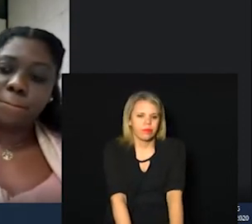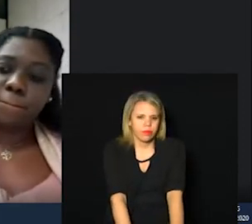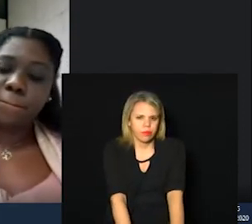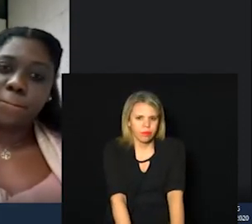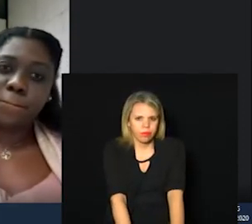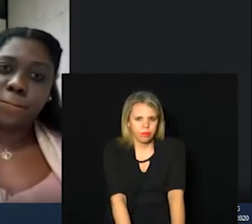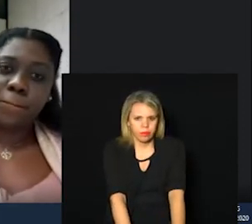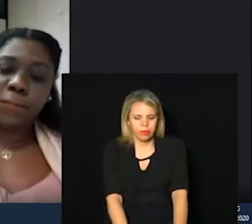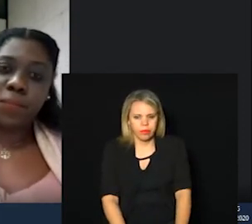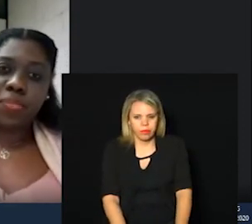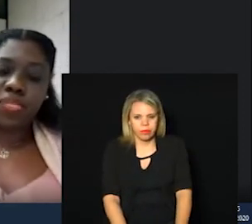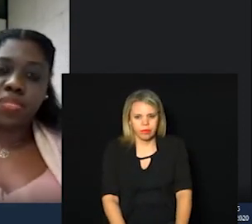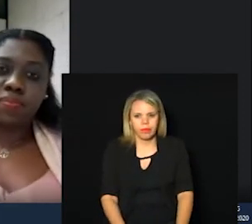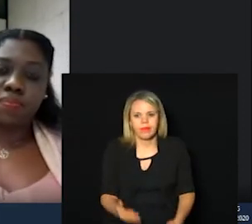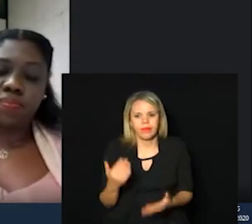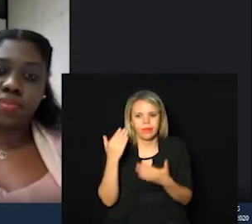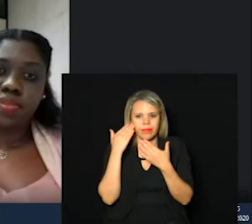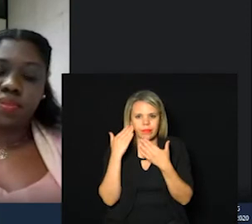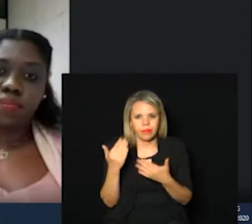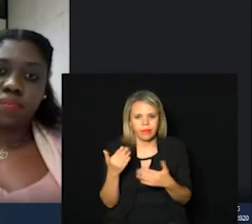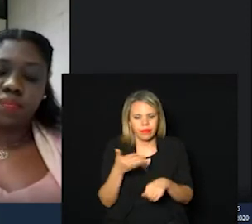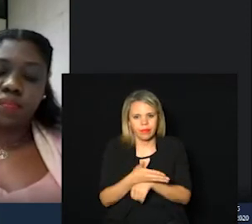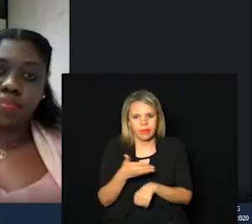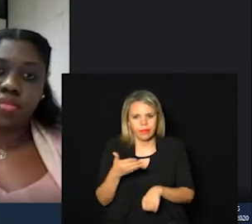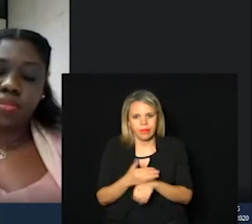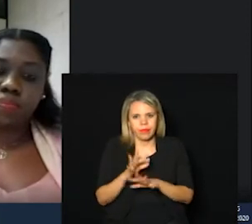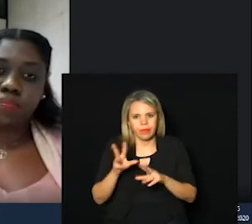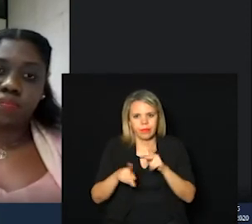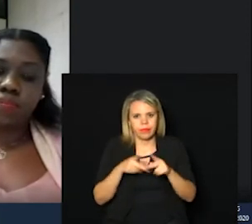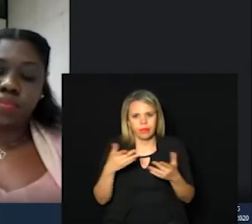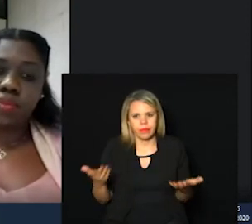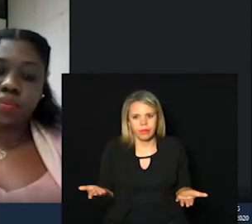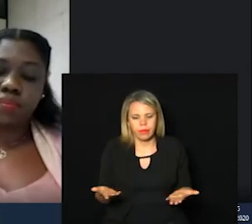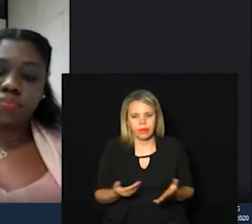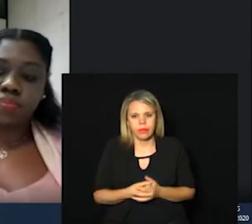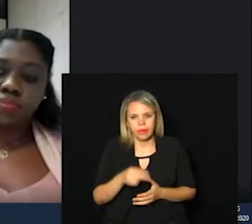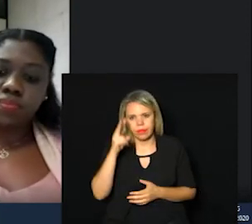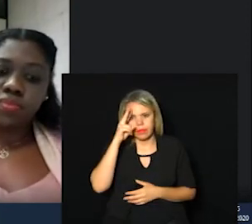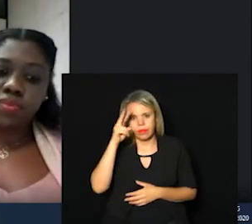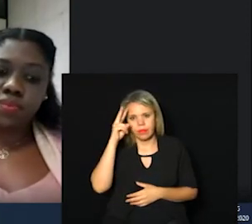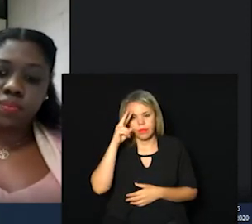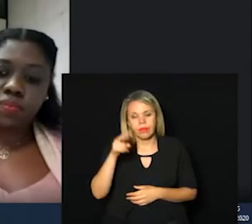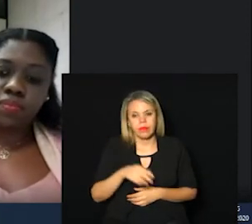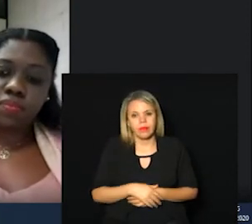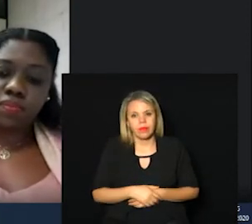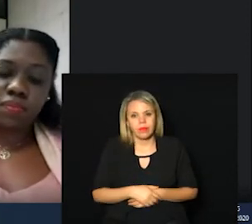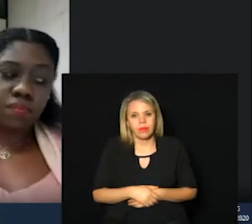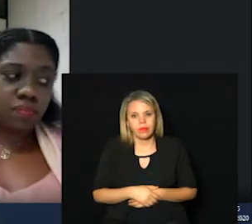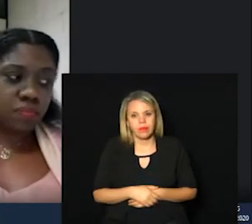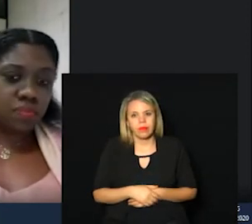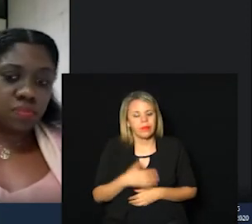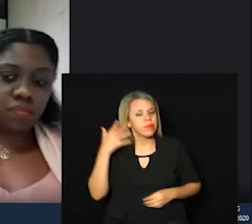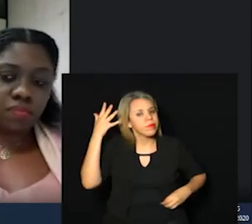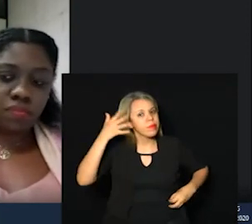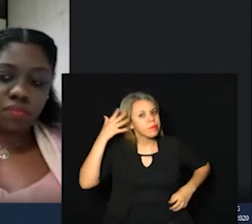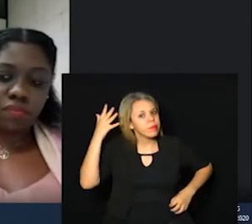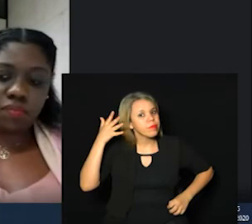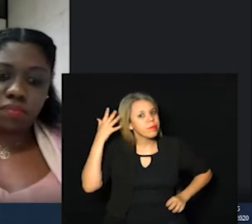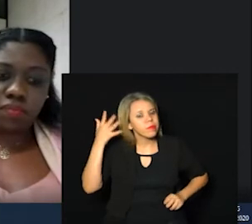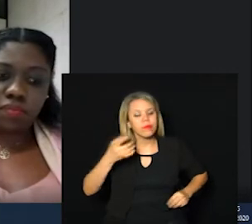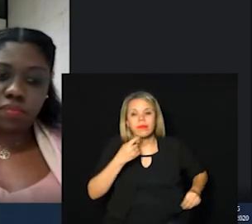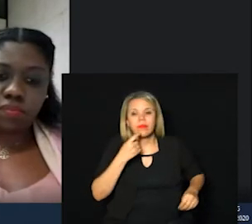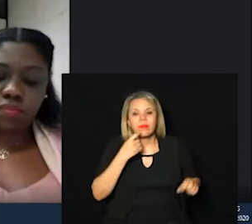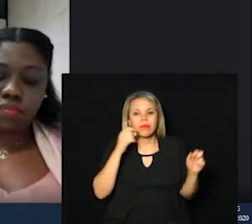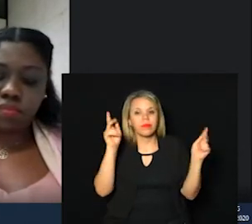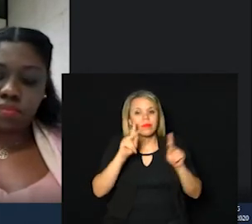Legal, e muito obrigado pela participação de todos. Lembrando que o Fórum Campinas pela Paz,